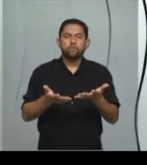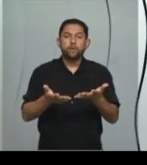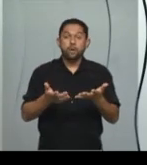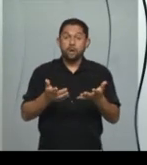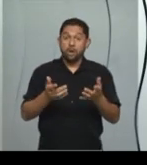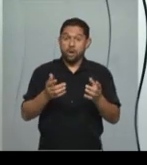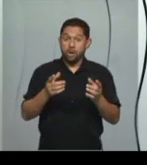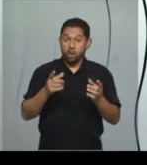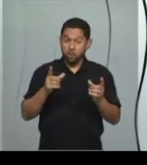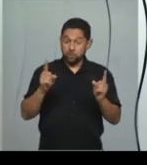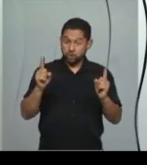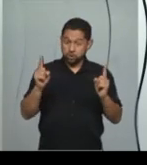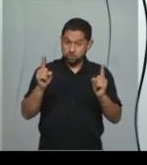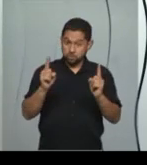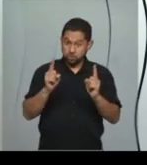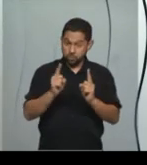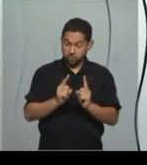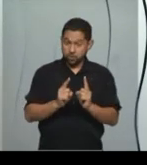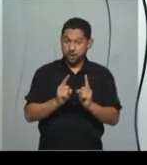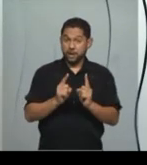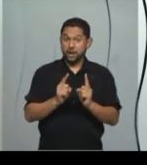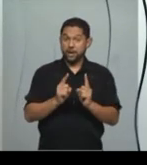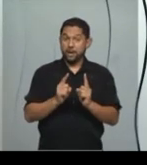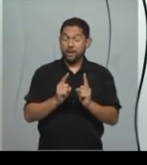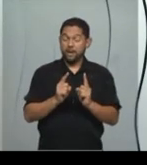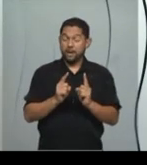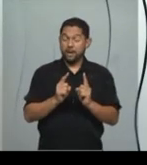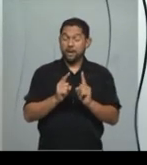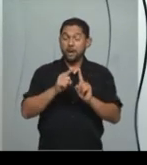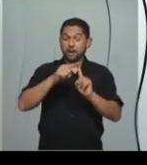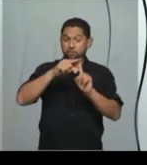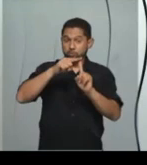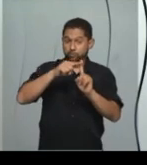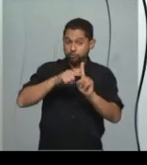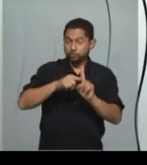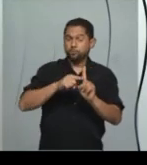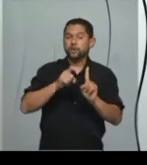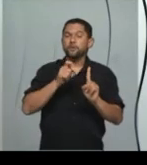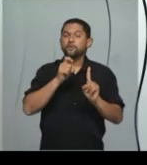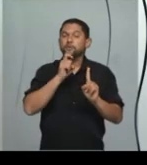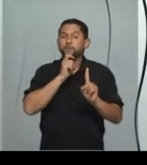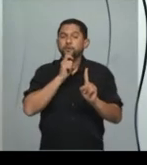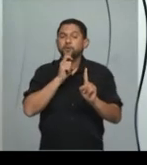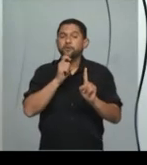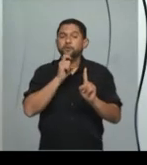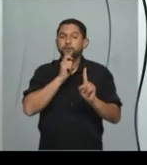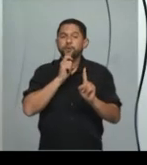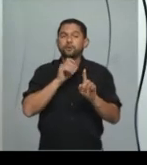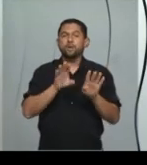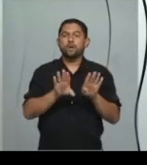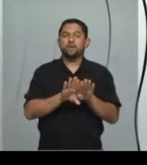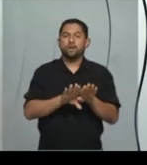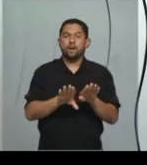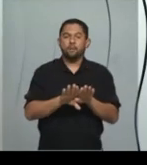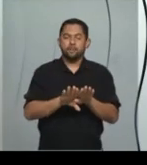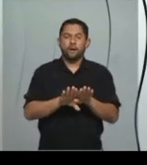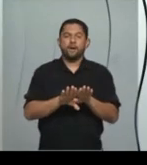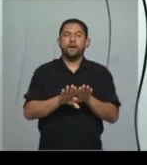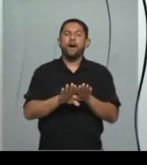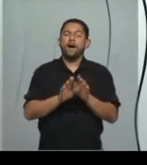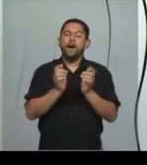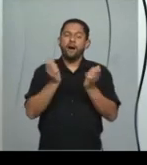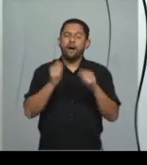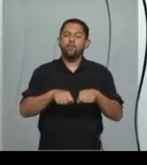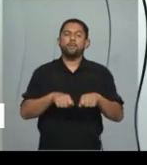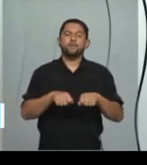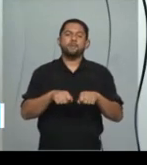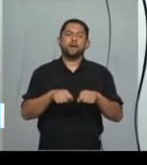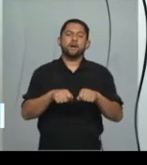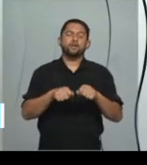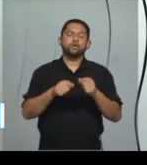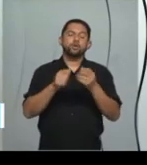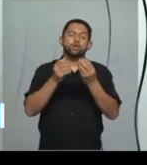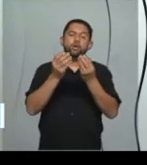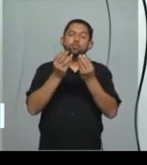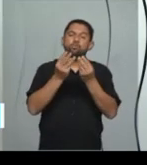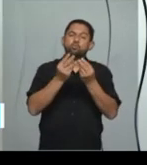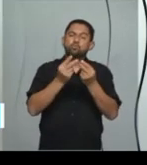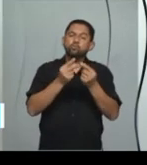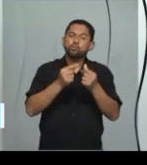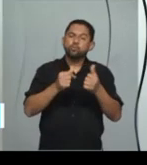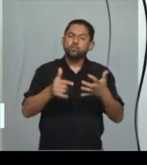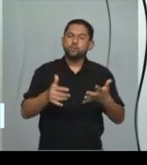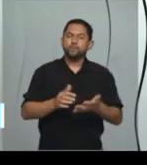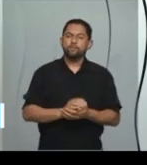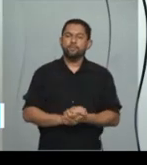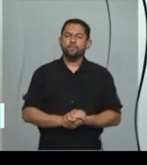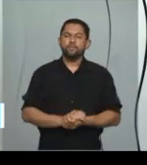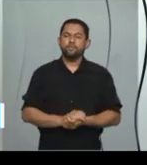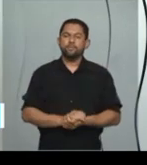diminuído a temperatura e automaticamente diminuído a sua capacidade de solubilidade. Porém,